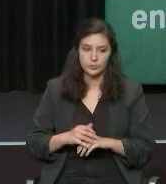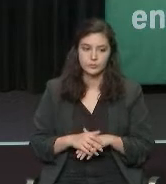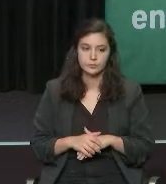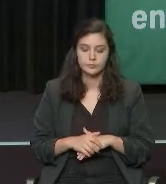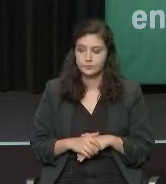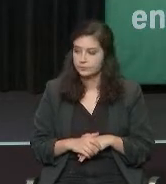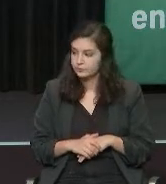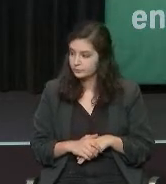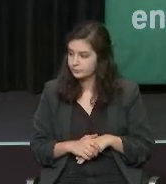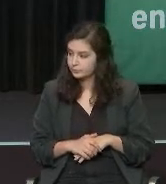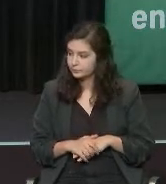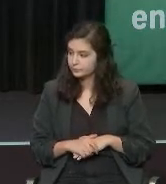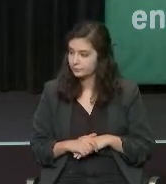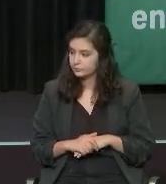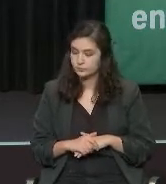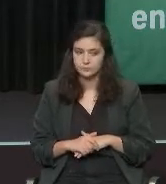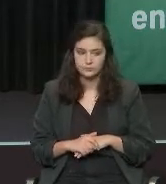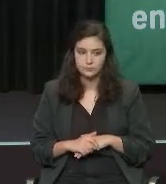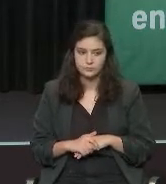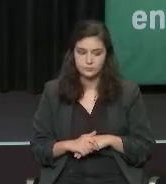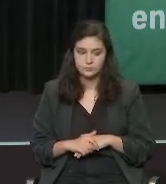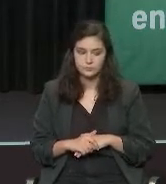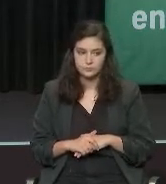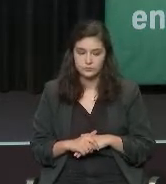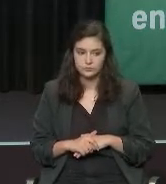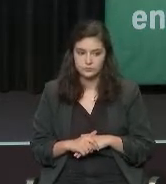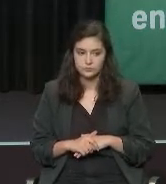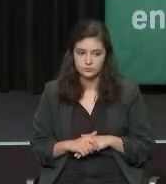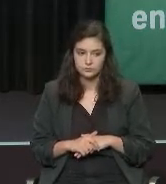de fogos, mapeamento de carbono,